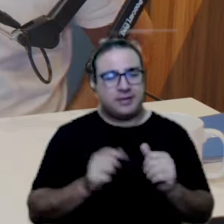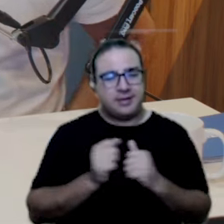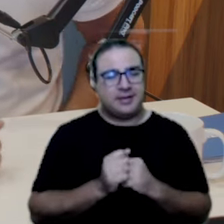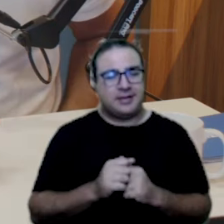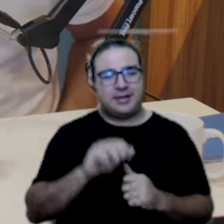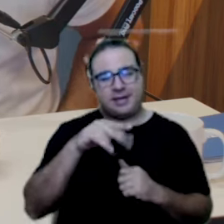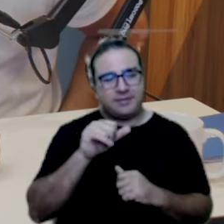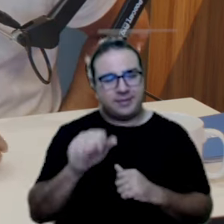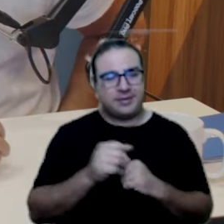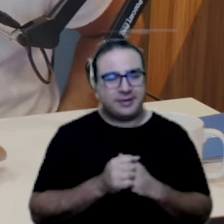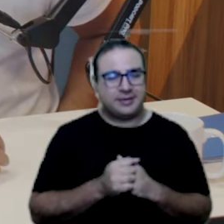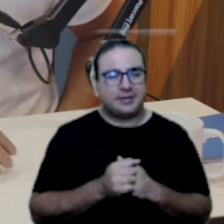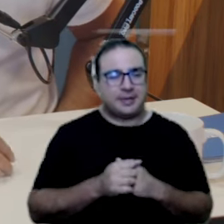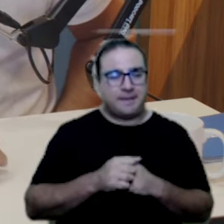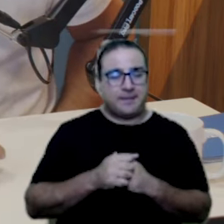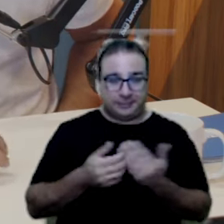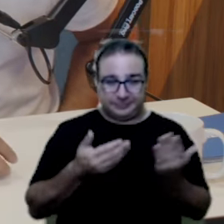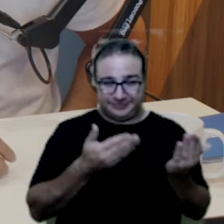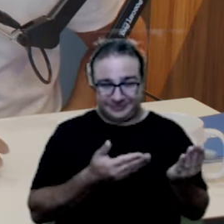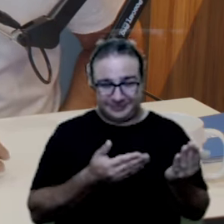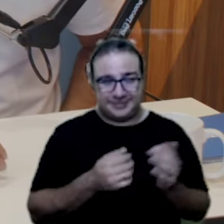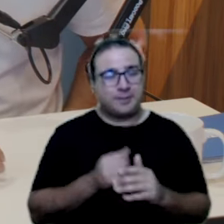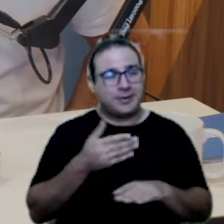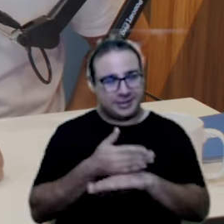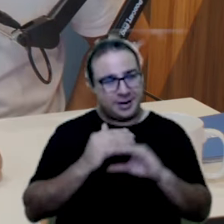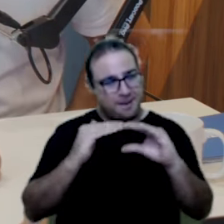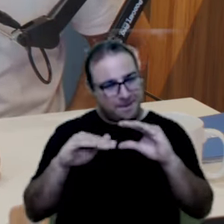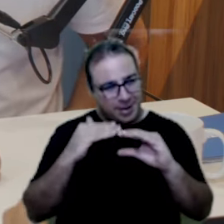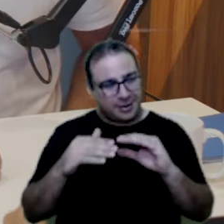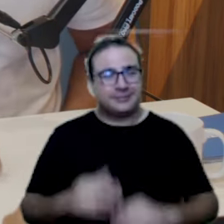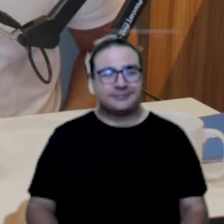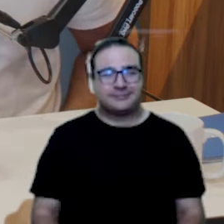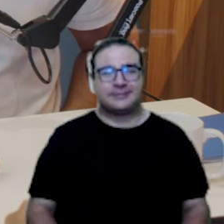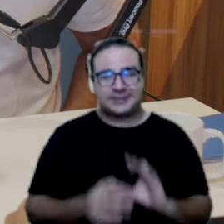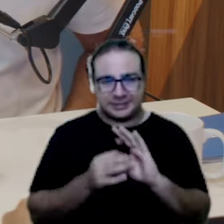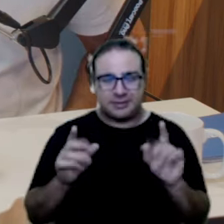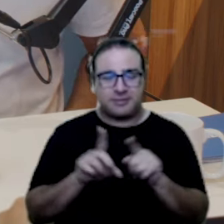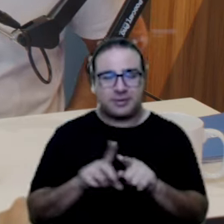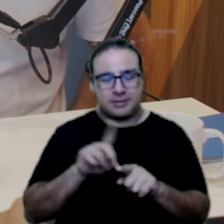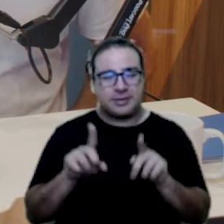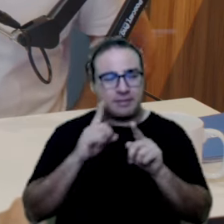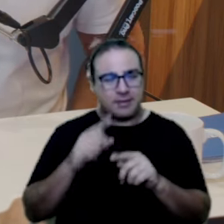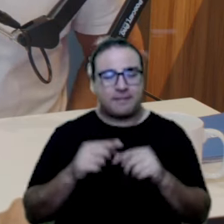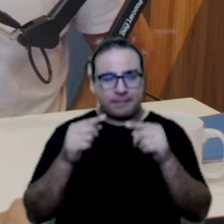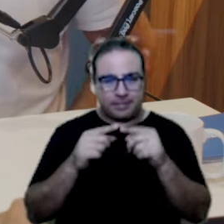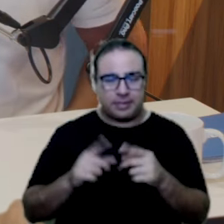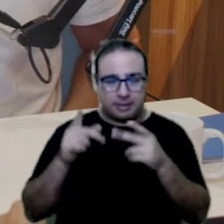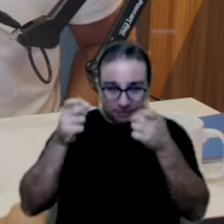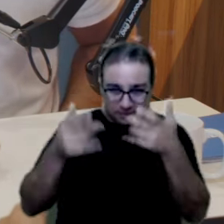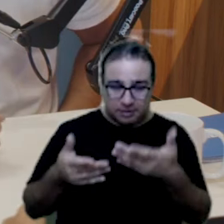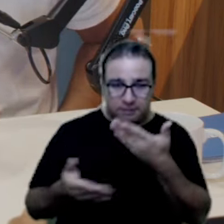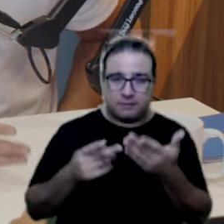vou divulgar o e-mail aqui ó suporte emissores @p.com PBR nós estamos à disposição para ajudar vocês eu quero agradecer a presença do